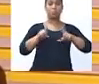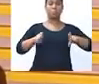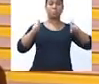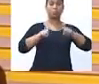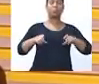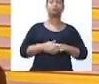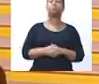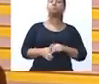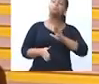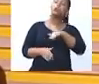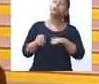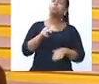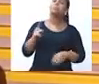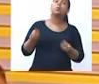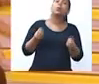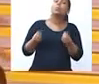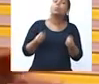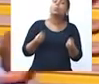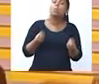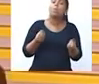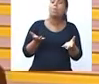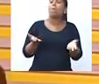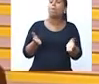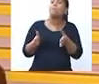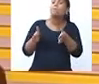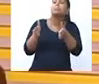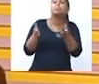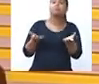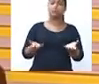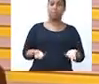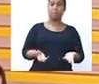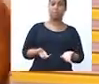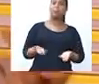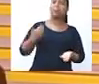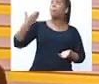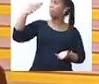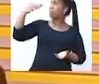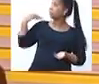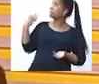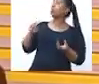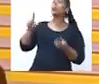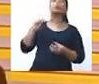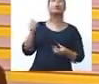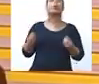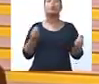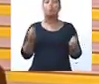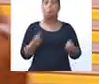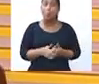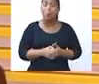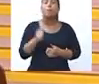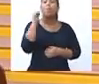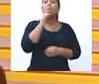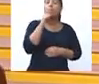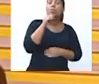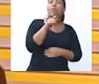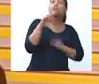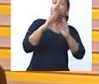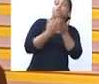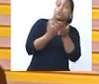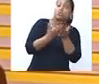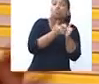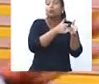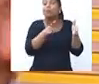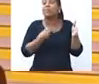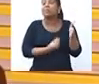elétrica. Professora, como é que foi seguir por esse caminho lá atrás? Como é que foi sua escolha? Com quantas mulheres a senhora estudou ao longo